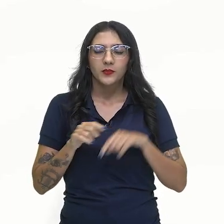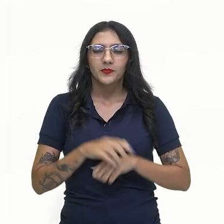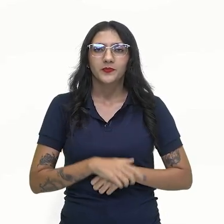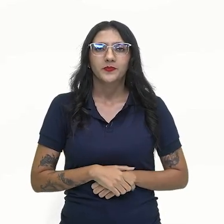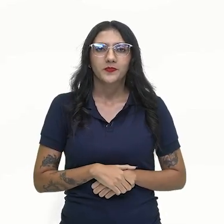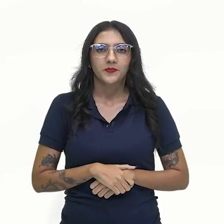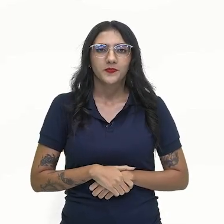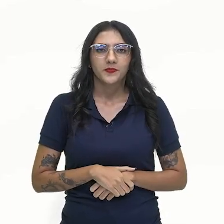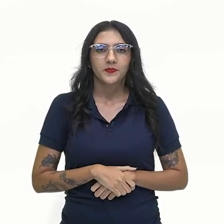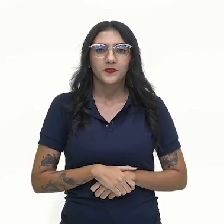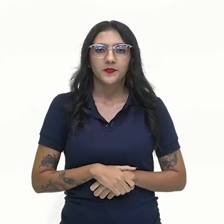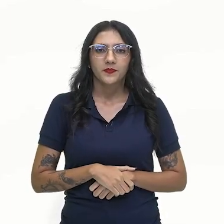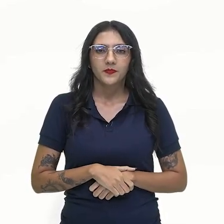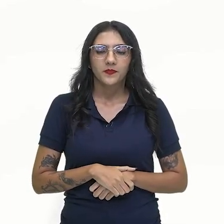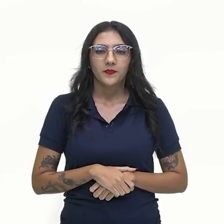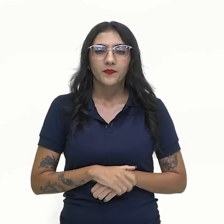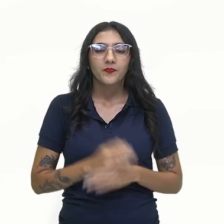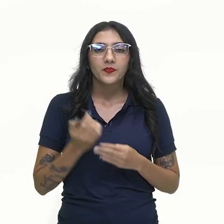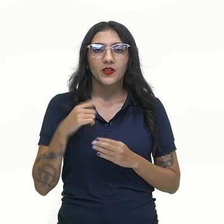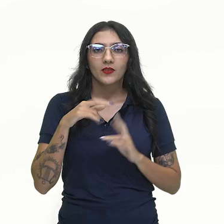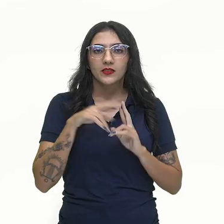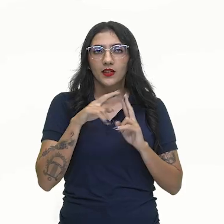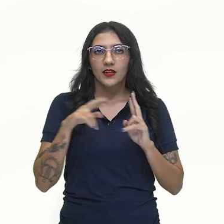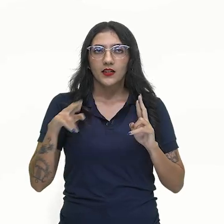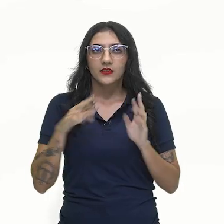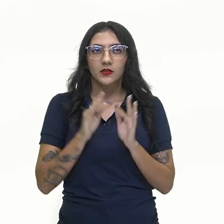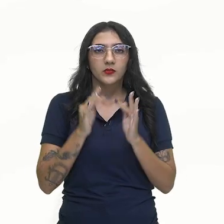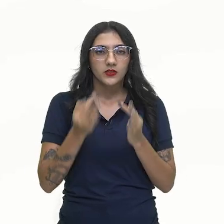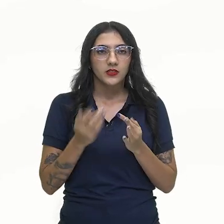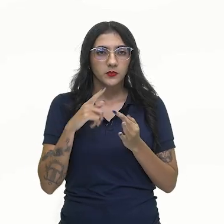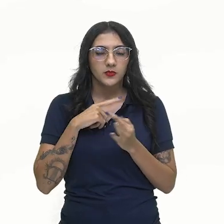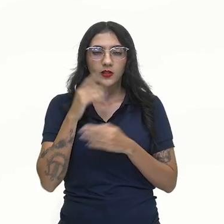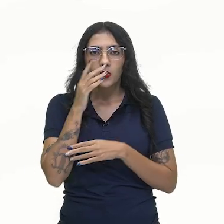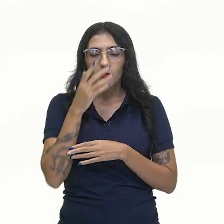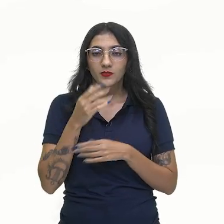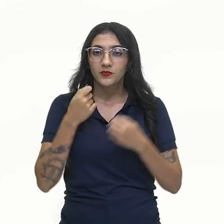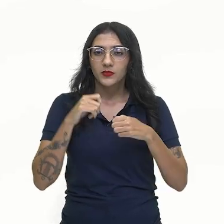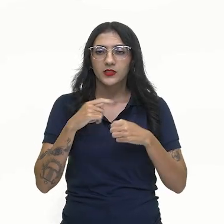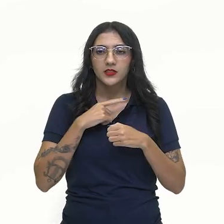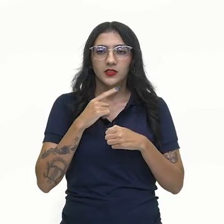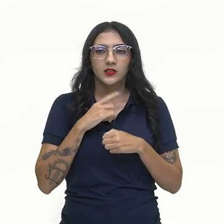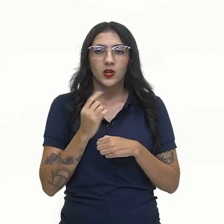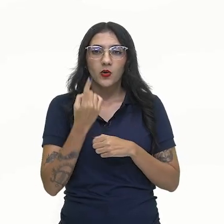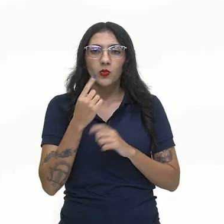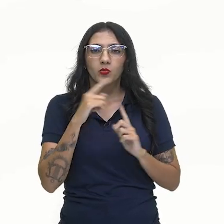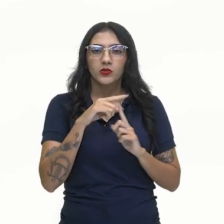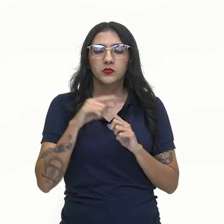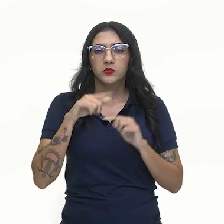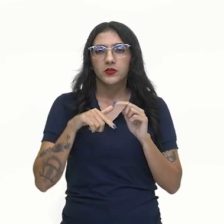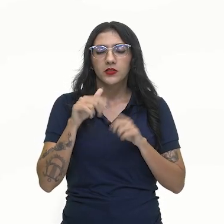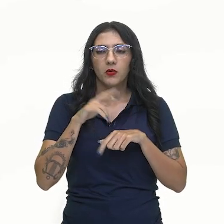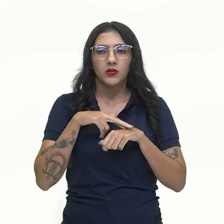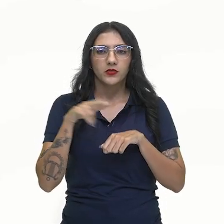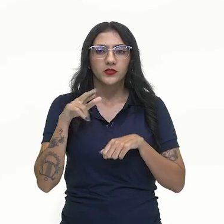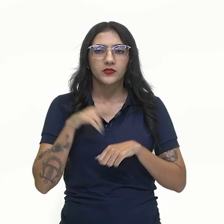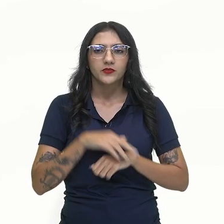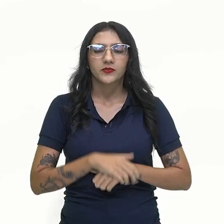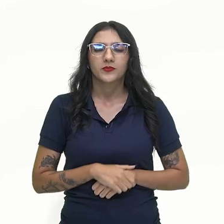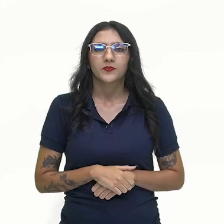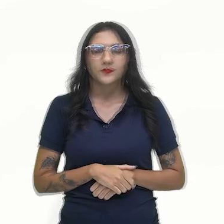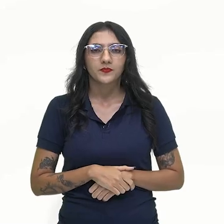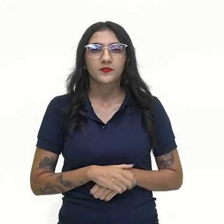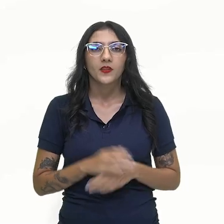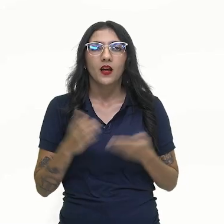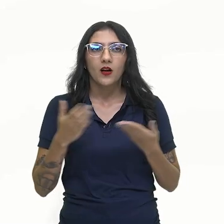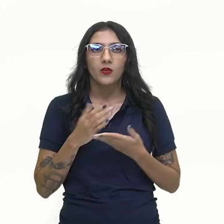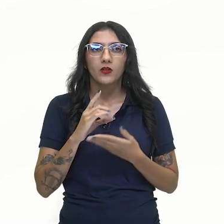sólido. Então, a reação de simples troca ocorre assim, né? Tem que ter um elemento radioativo aí, tá bom? Reação de